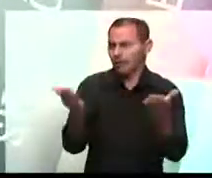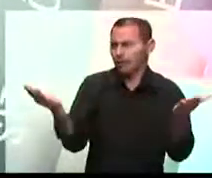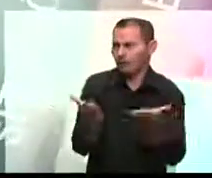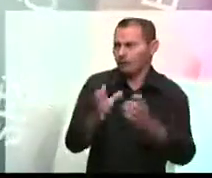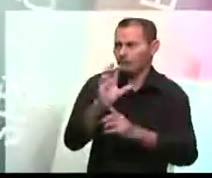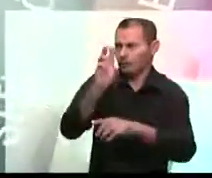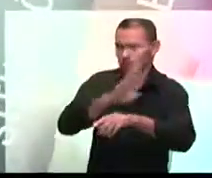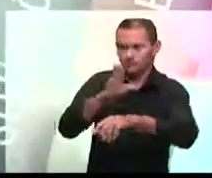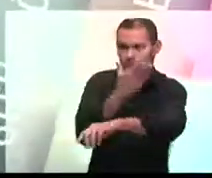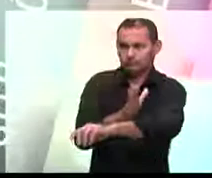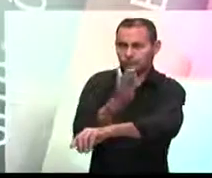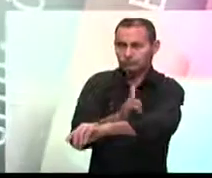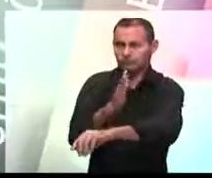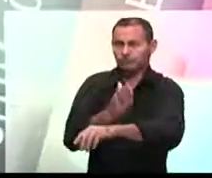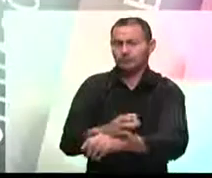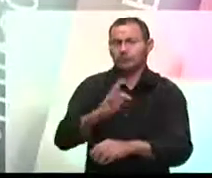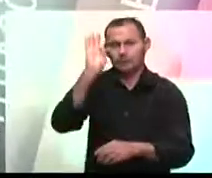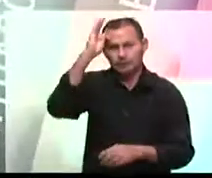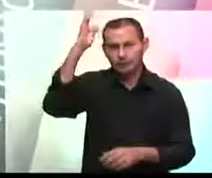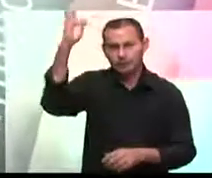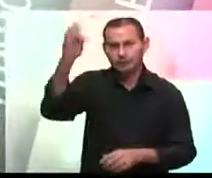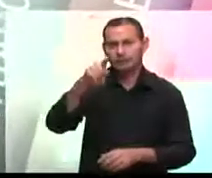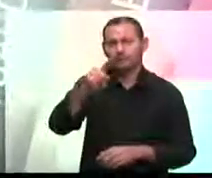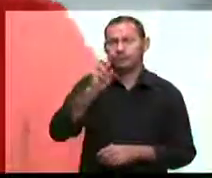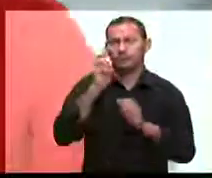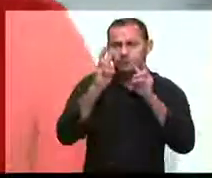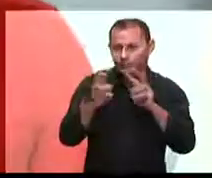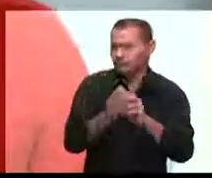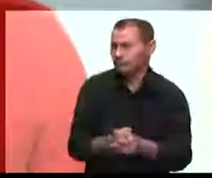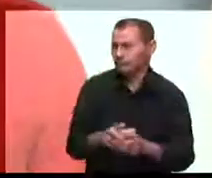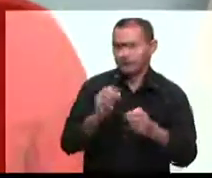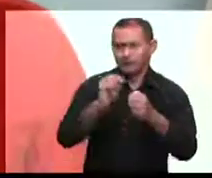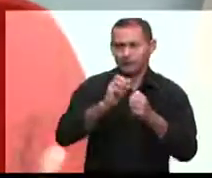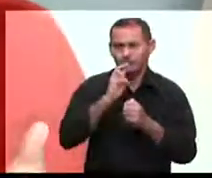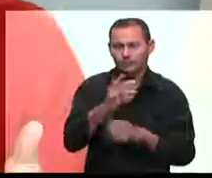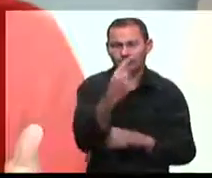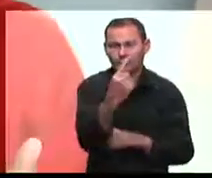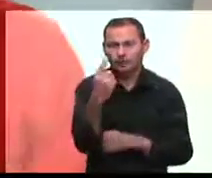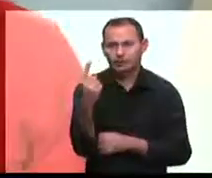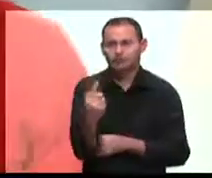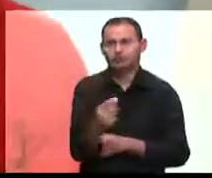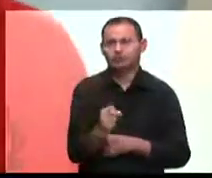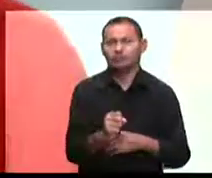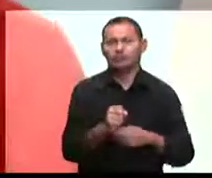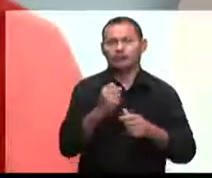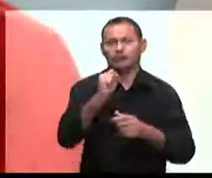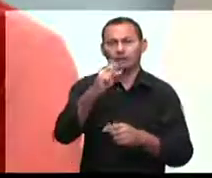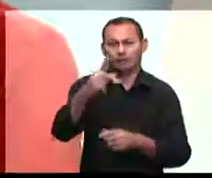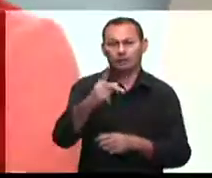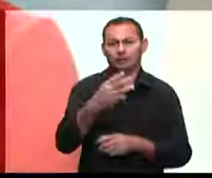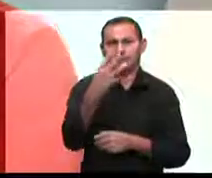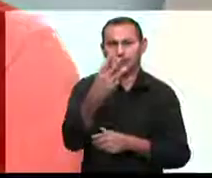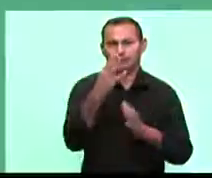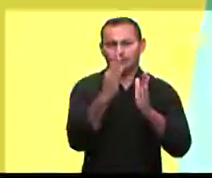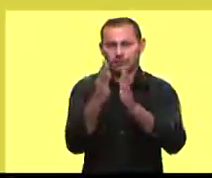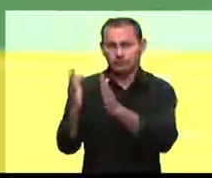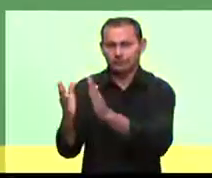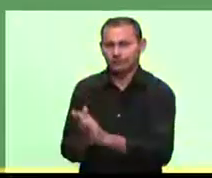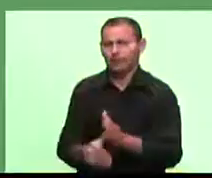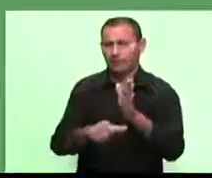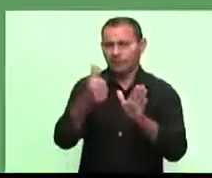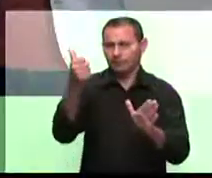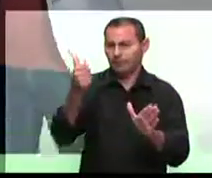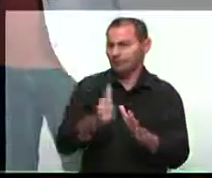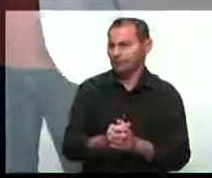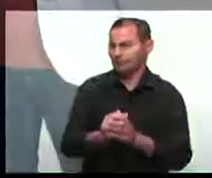vamos aplicar na prática as teorias que você viu. Vamos resolver cada uma das situações-problema em três passos.